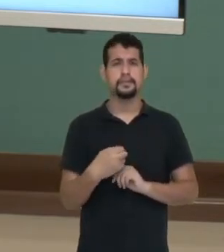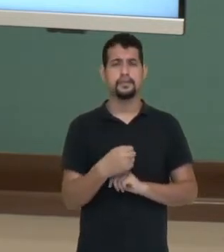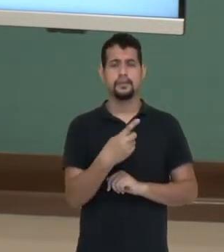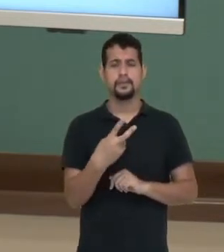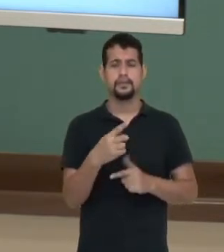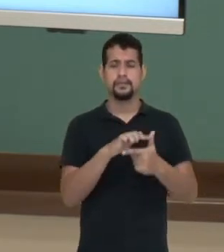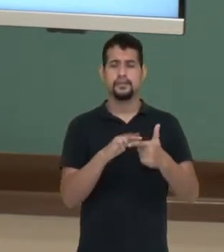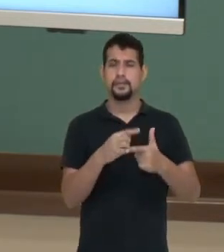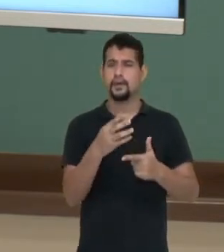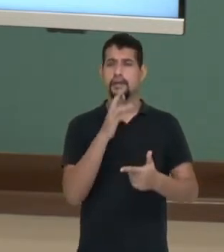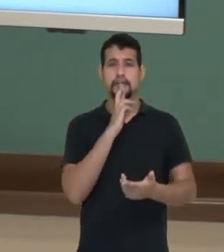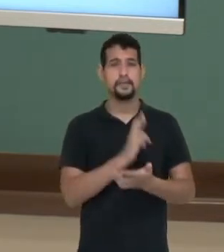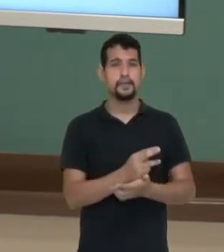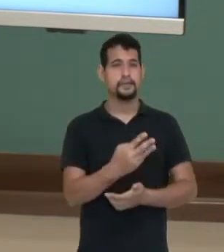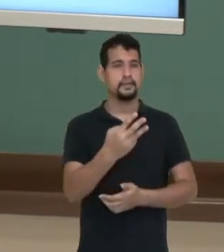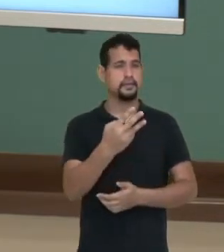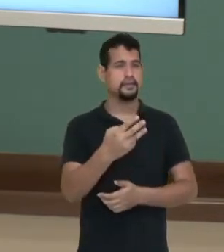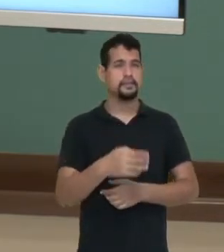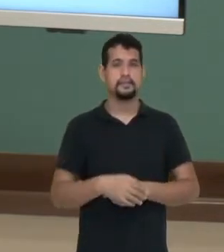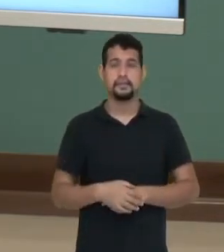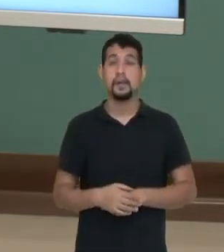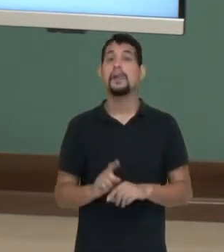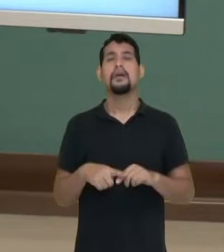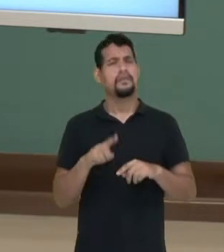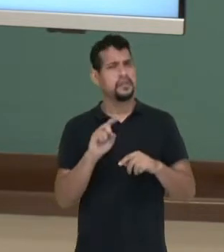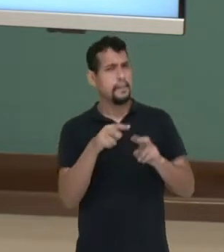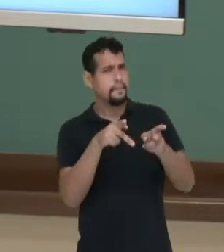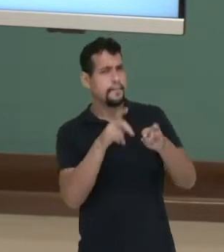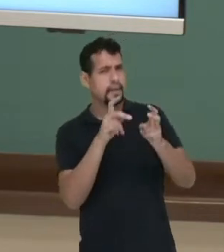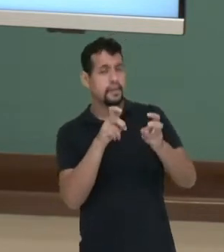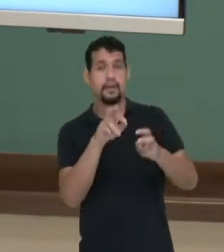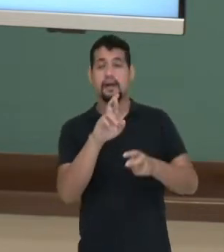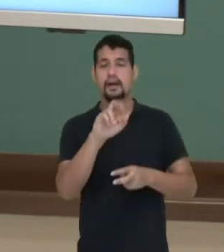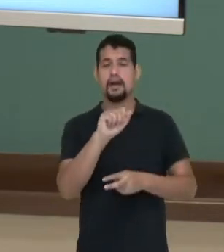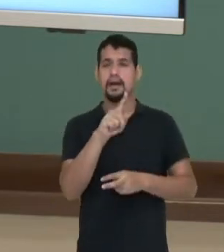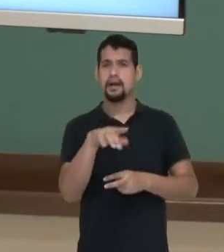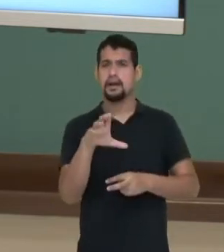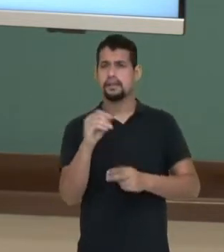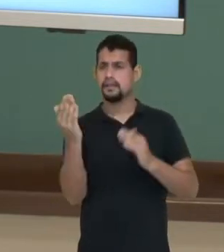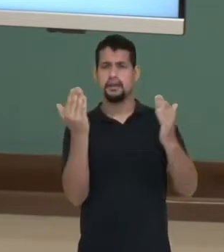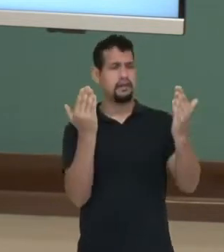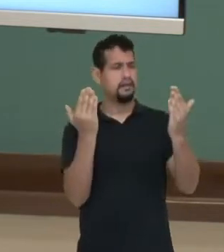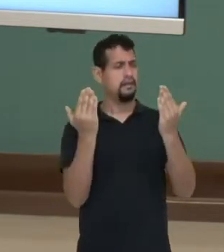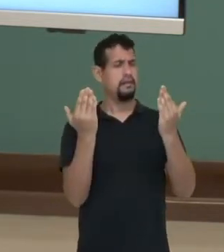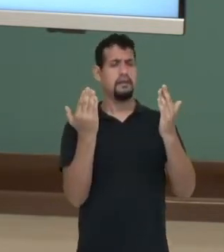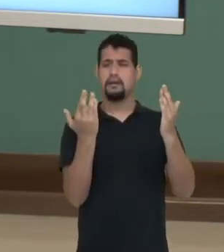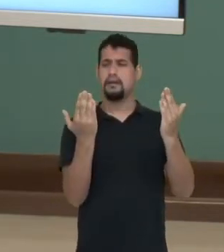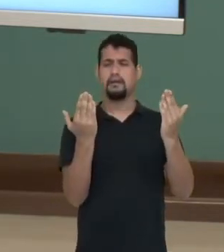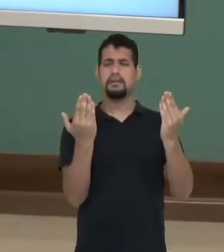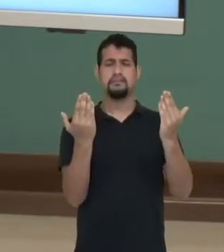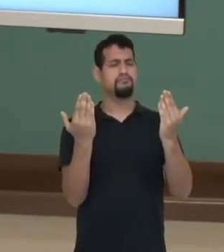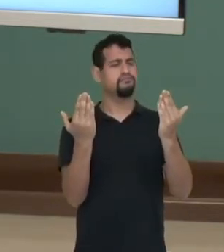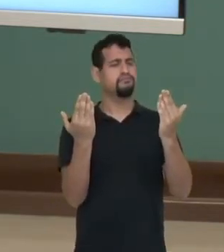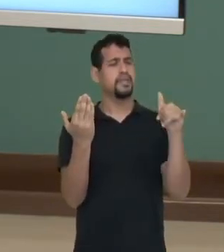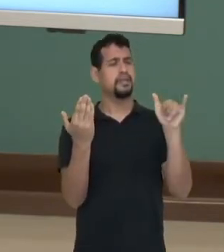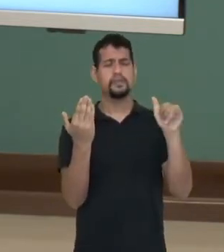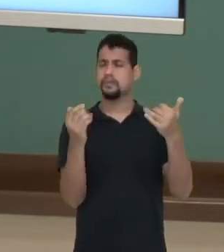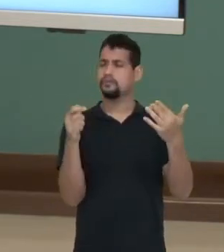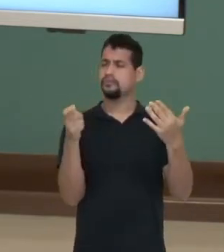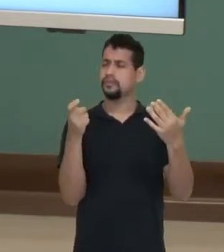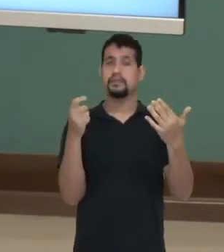dividido por 4, 3. Então, você percebeu que a razão entre as variáveis y e x é o